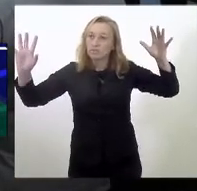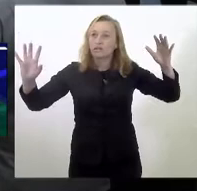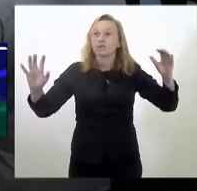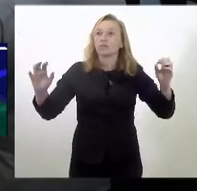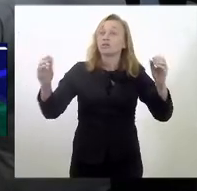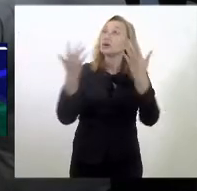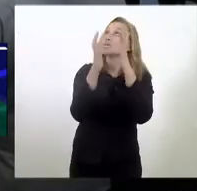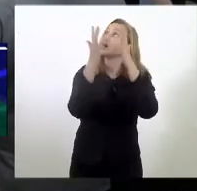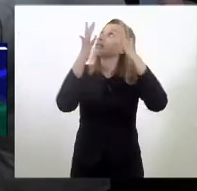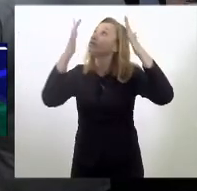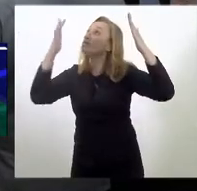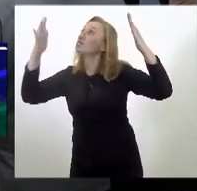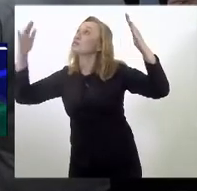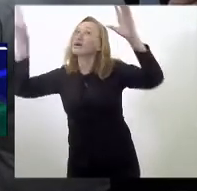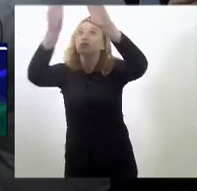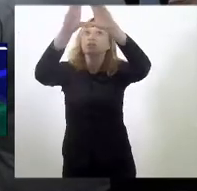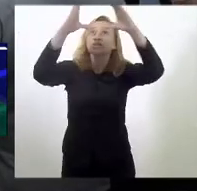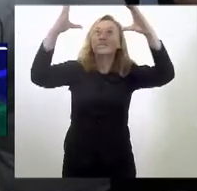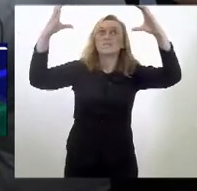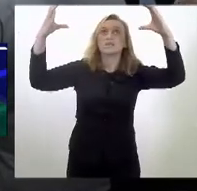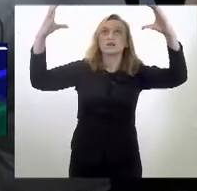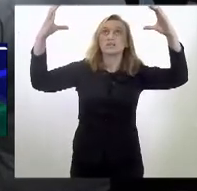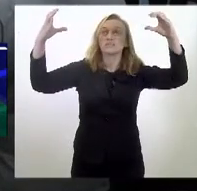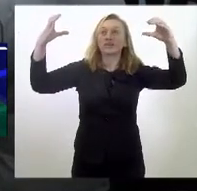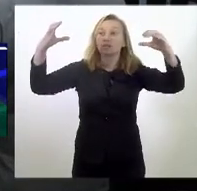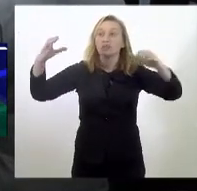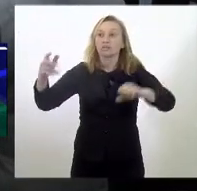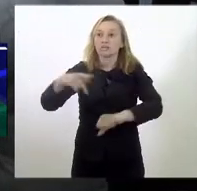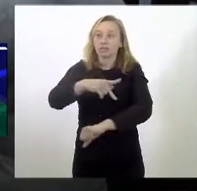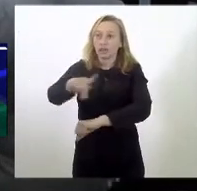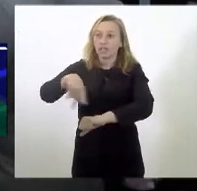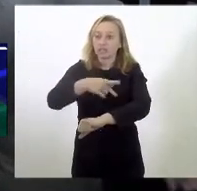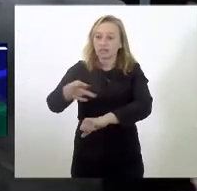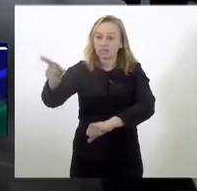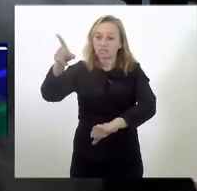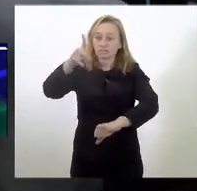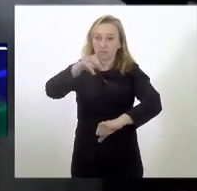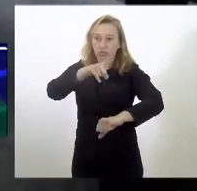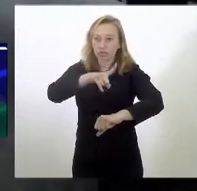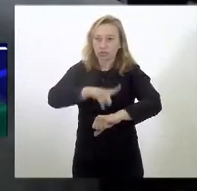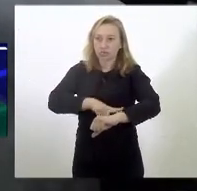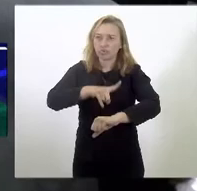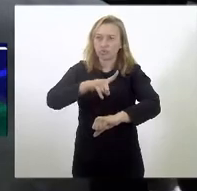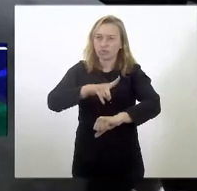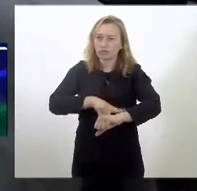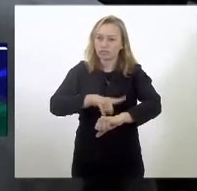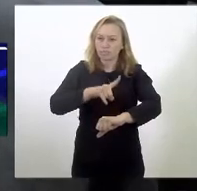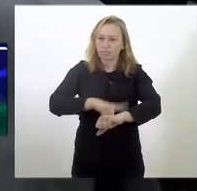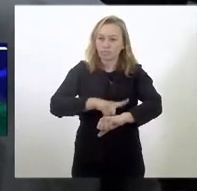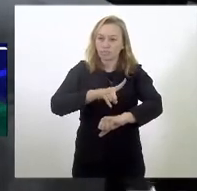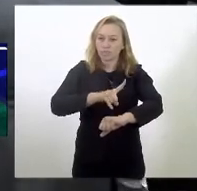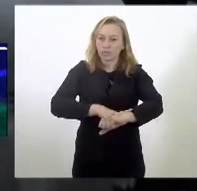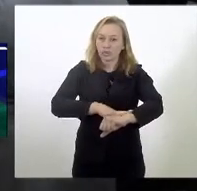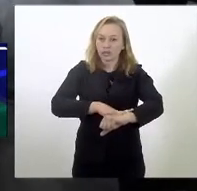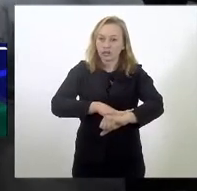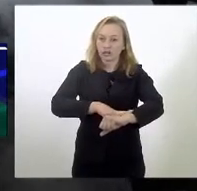fúlgidos brilhou no céu da pátria nesse instante. Se